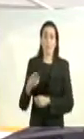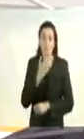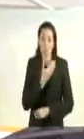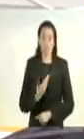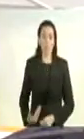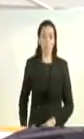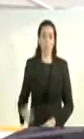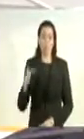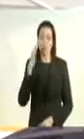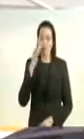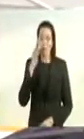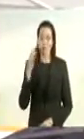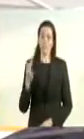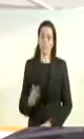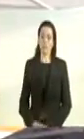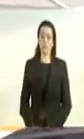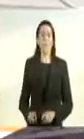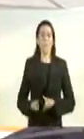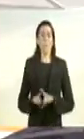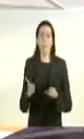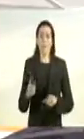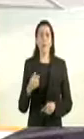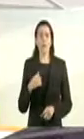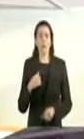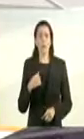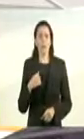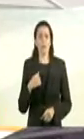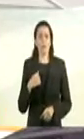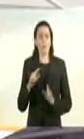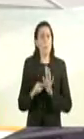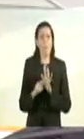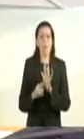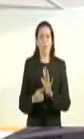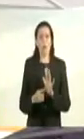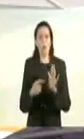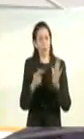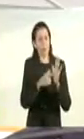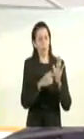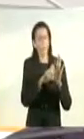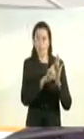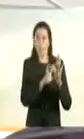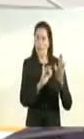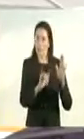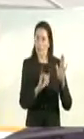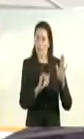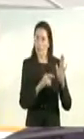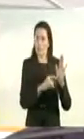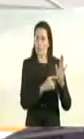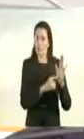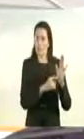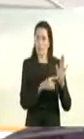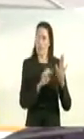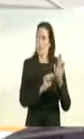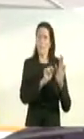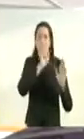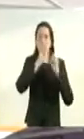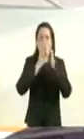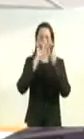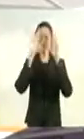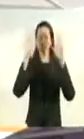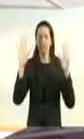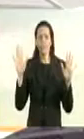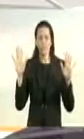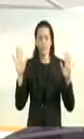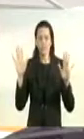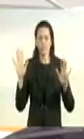foi uma ilegalidade. Não tem como dizer aqui que isso não foi uma ilegalidade. A lei é clara, Vossa Excelência